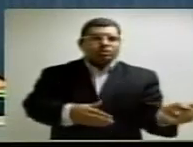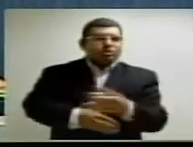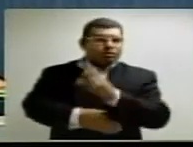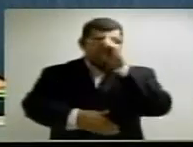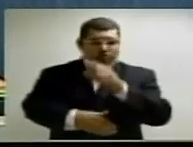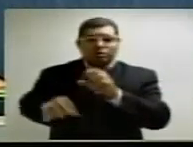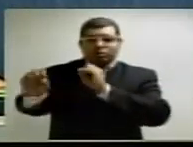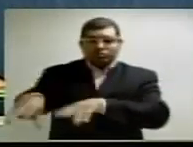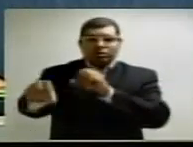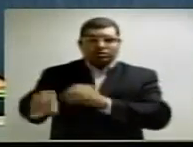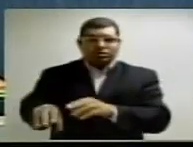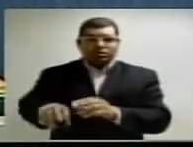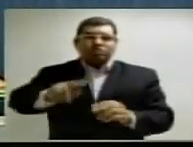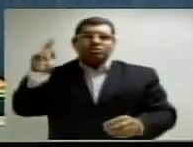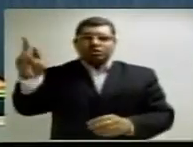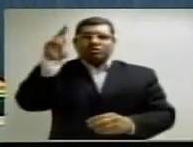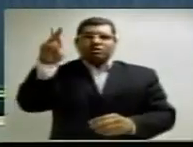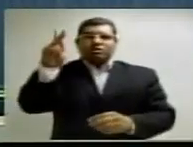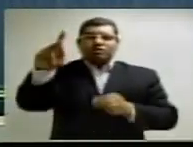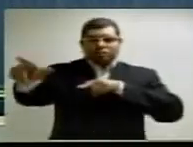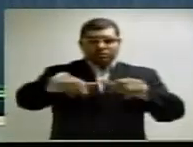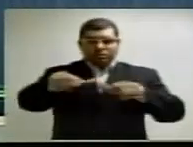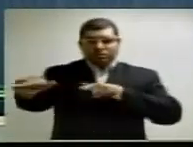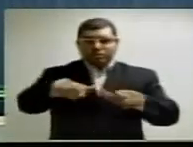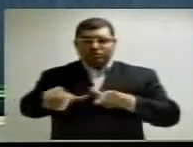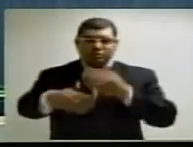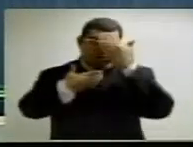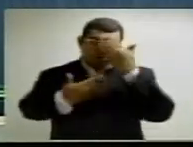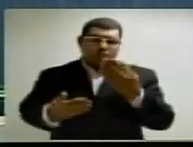no ensino público e na valorização do magistério no estado do Amazonas. Muito obrigado, senhor presidente.